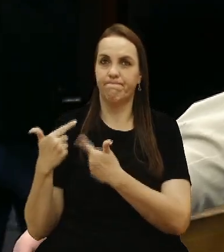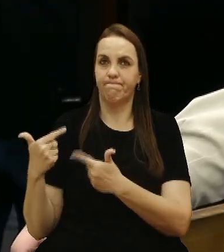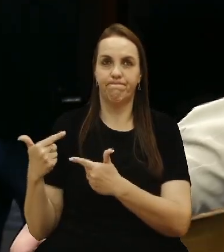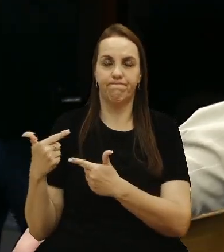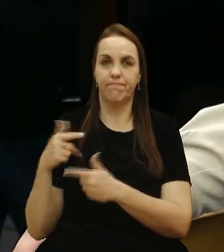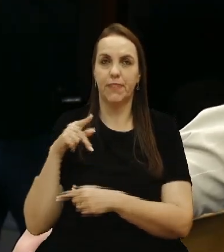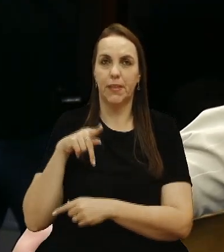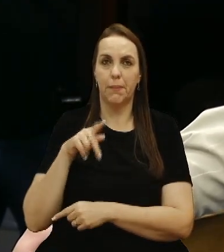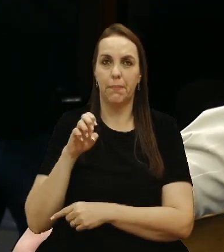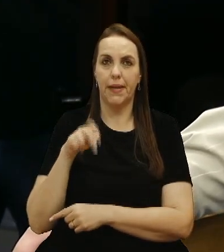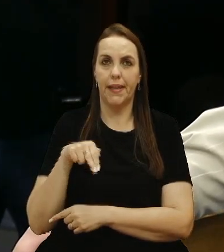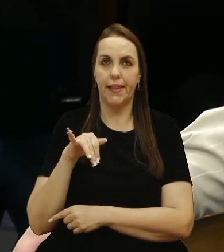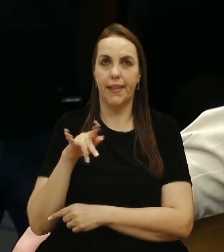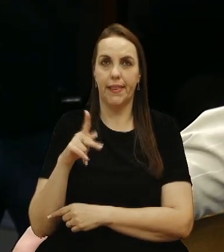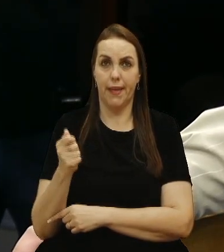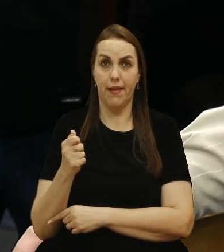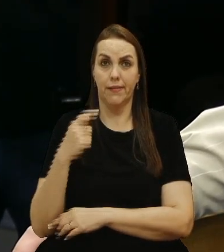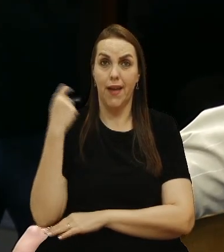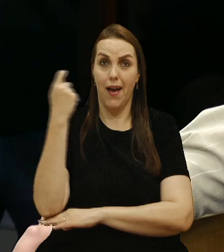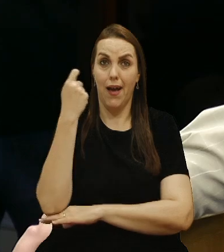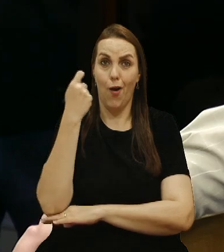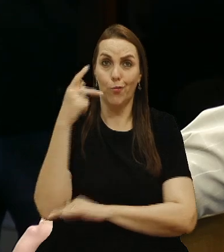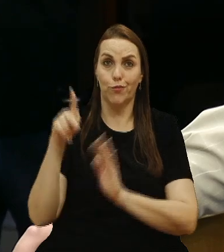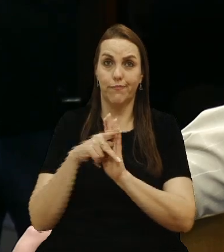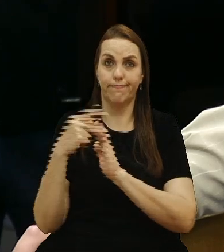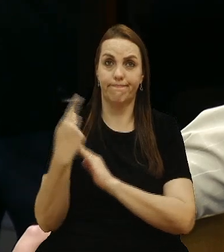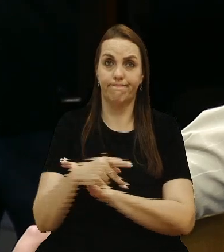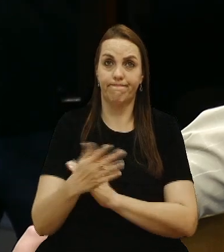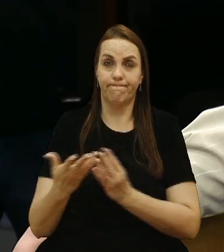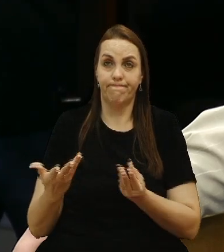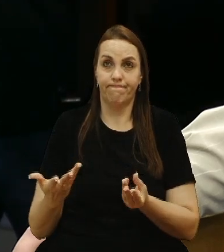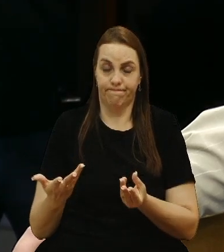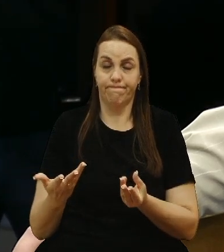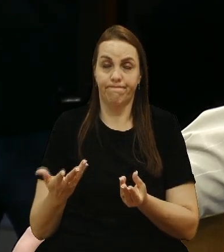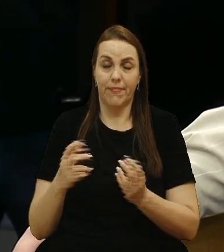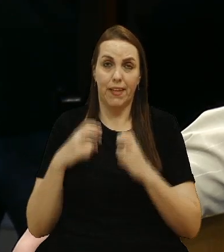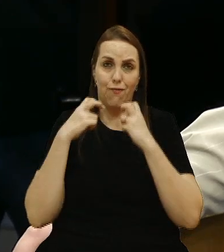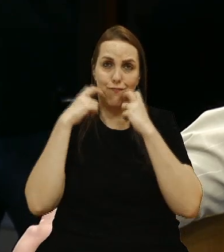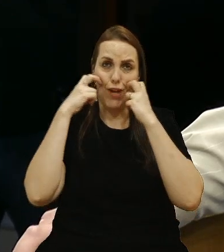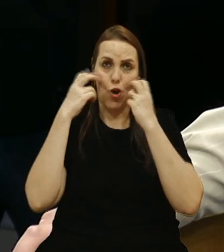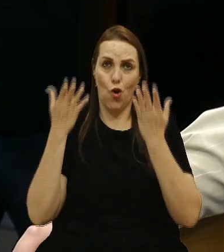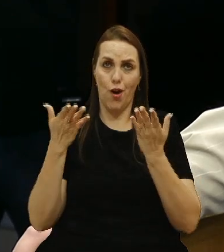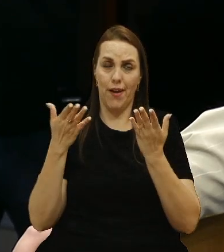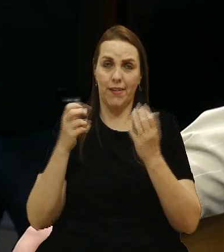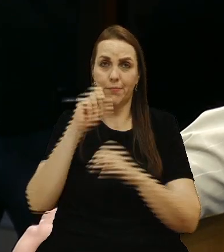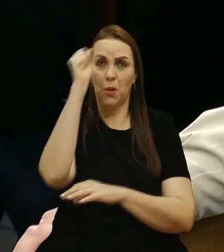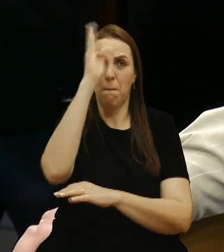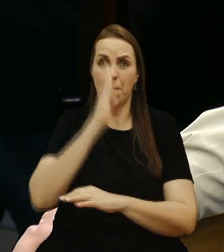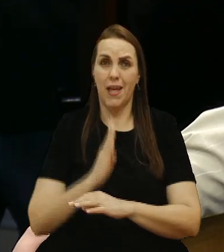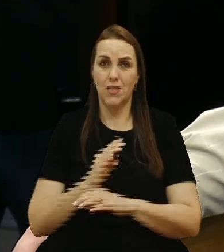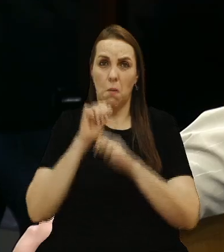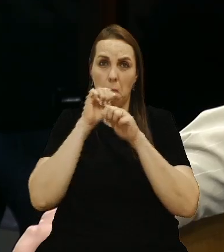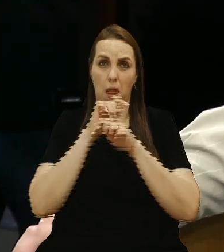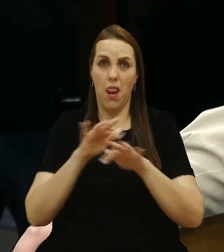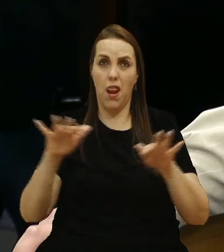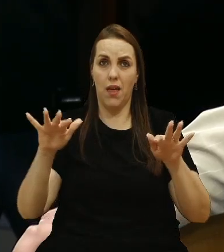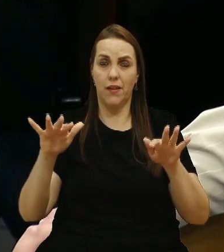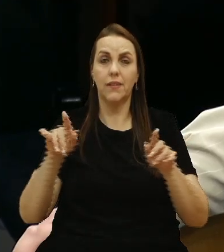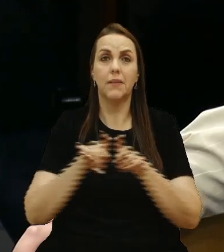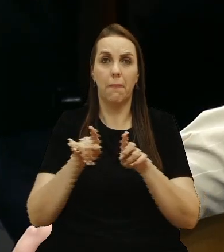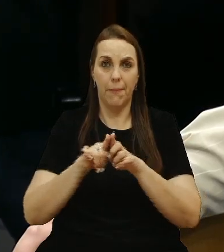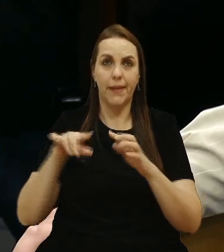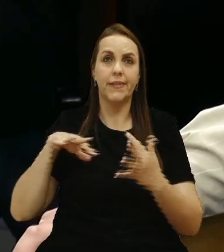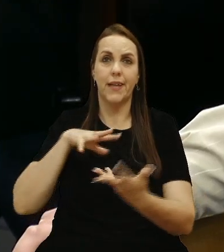né? Um gaúcho que nos acaba envergonhando a nível nacional e eu diria até que a nível